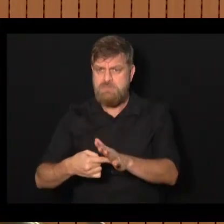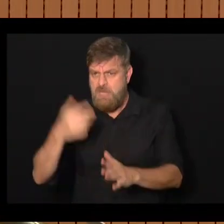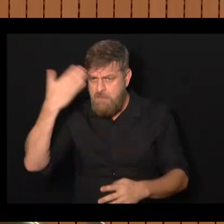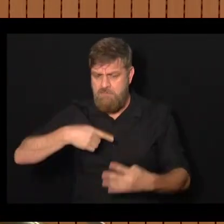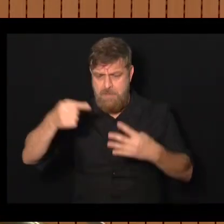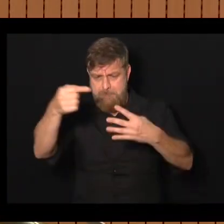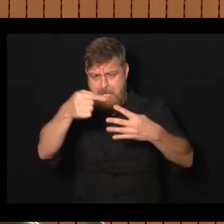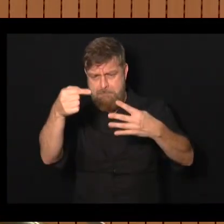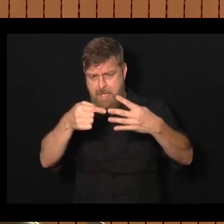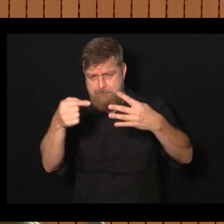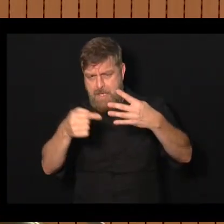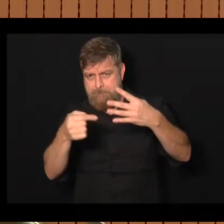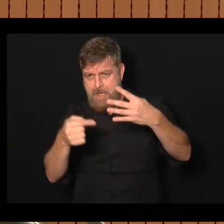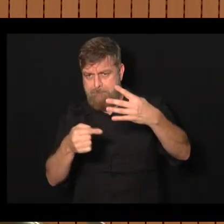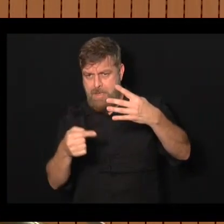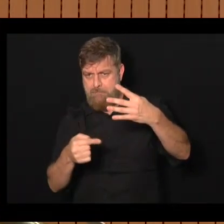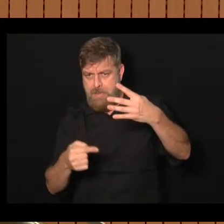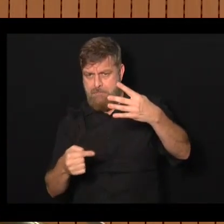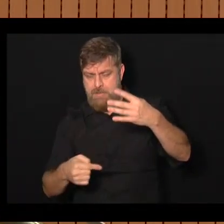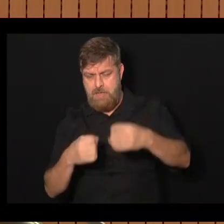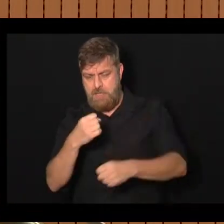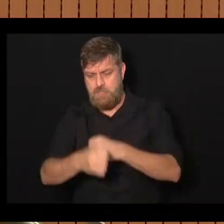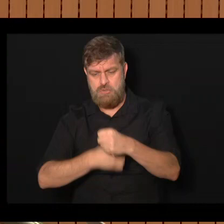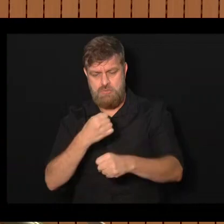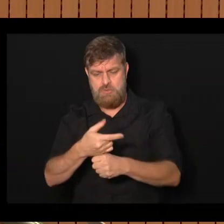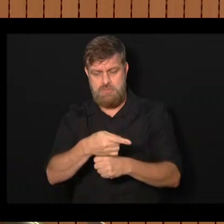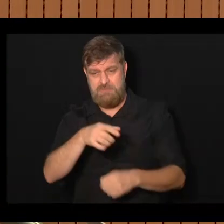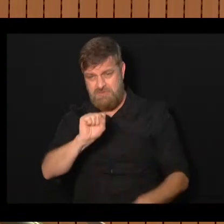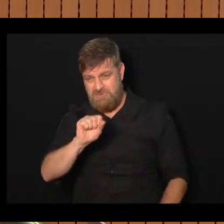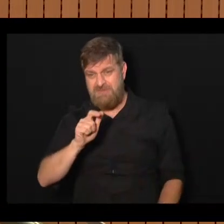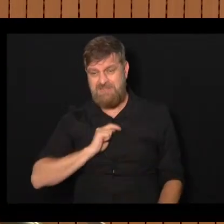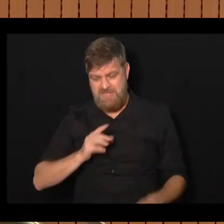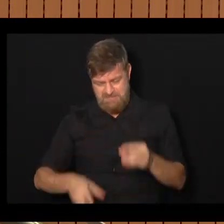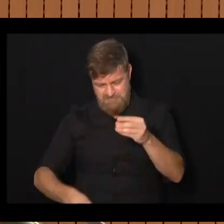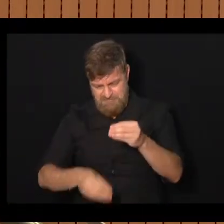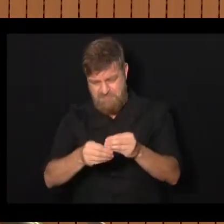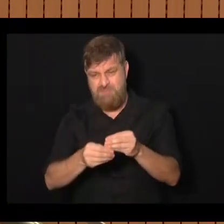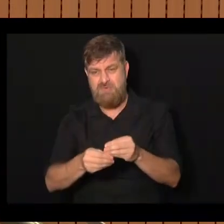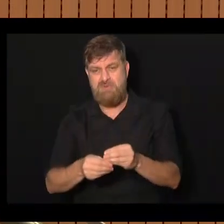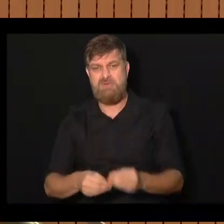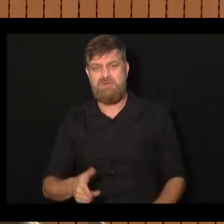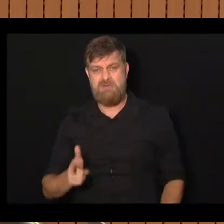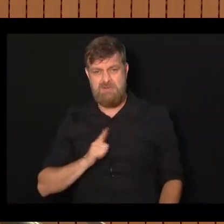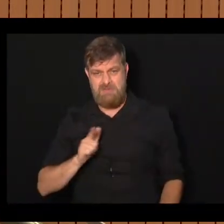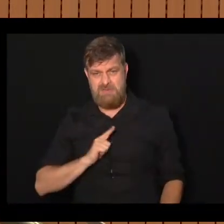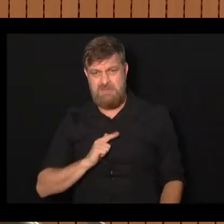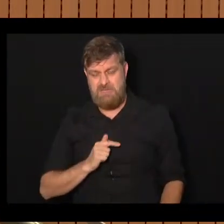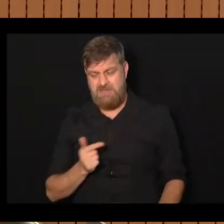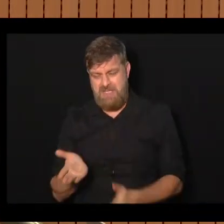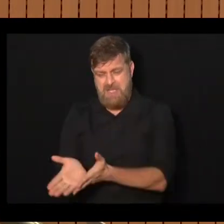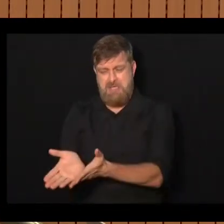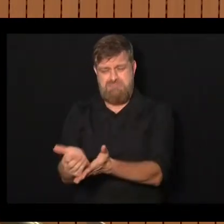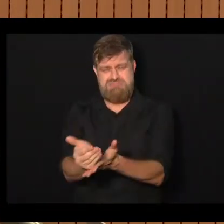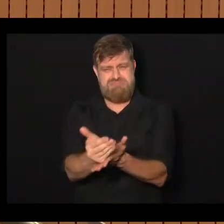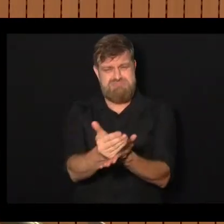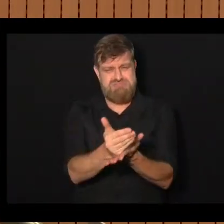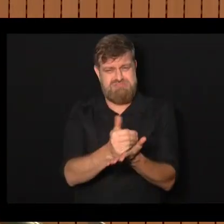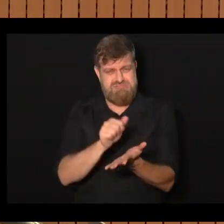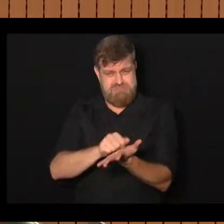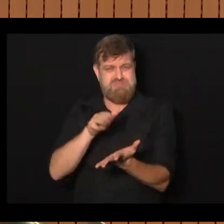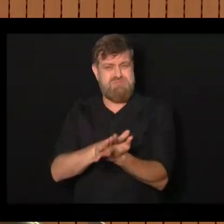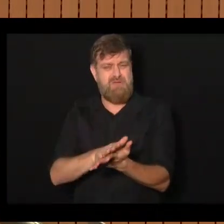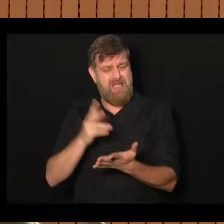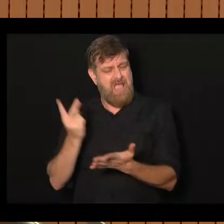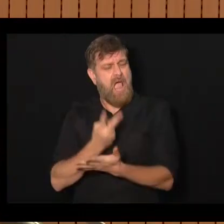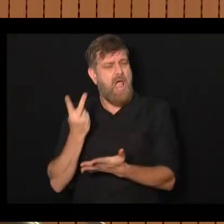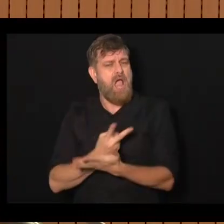na CPI, vereador Nelson, isso aqui de 2018, ainda não atualizei com outros fatos. Existe uma arrecadação arbitrária e uma